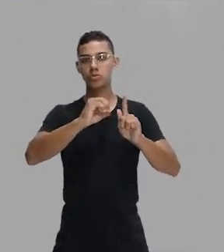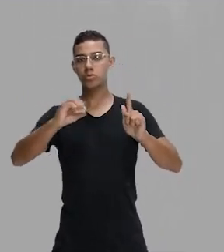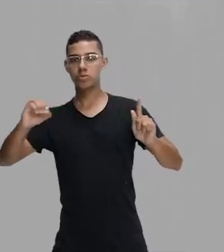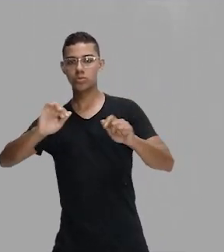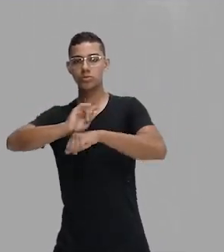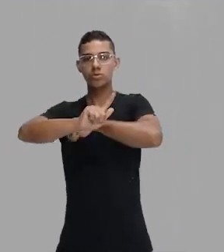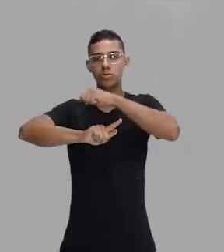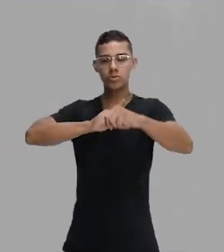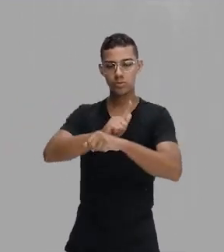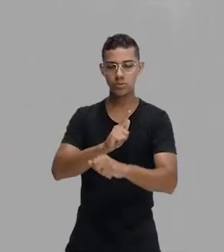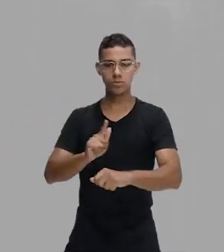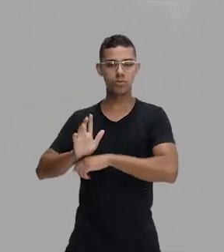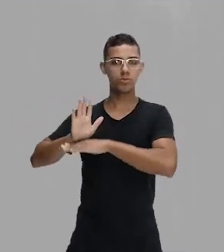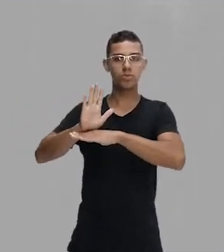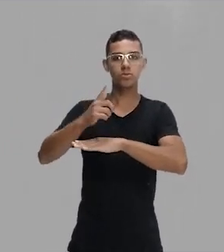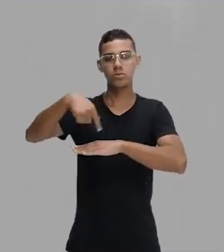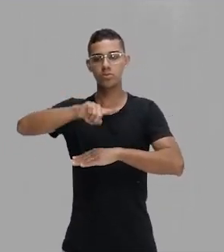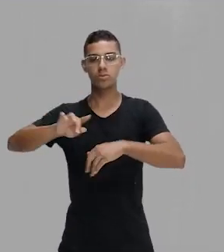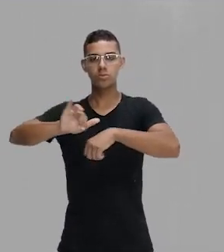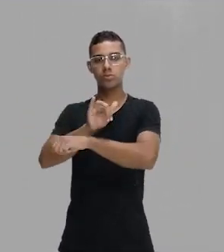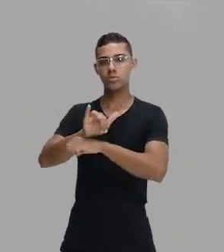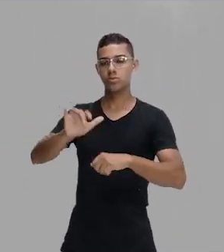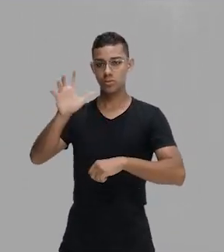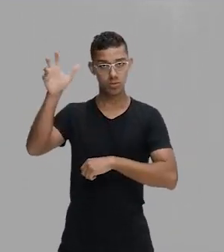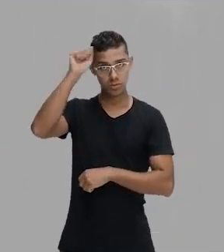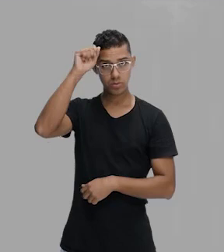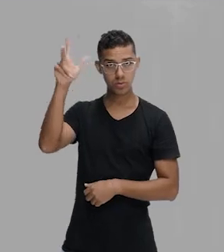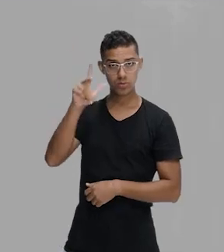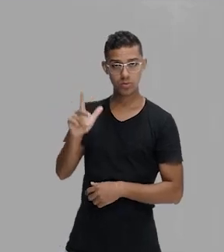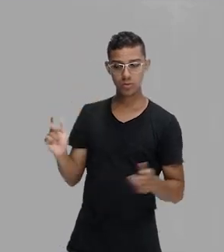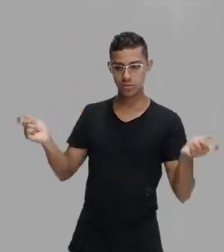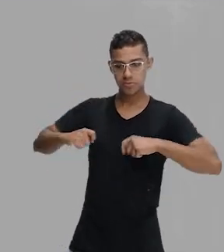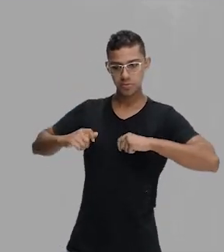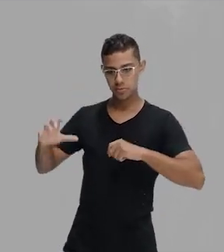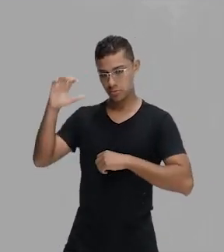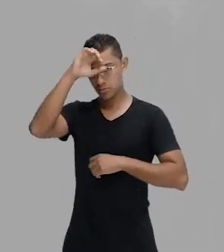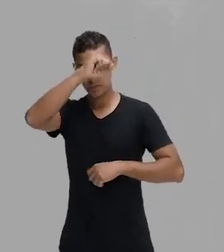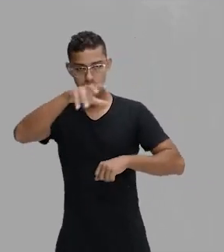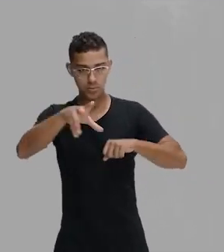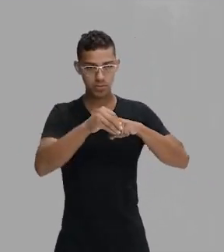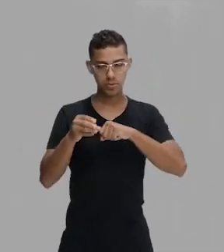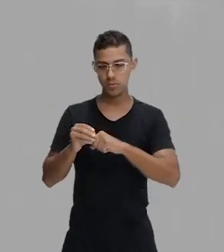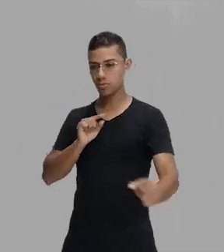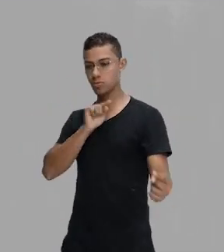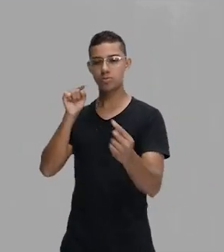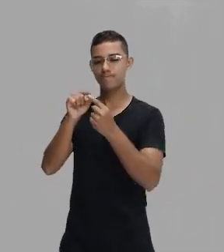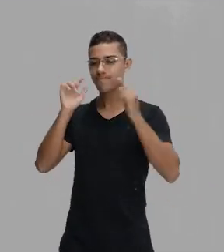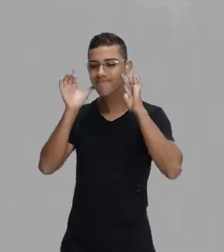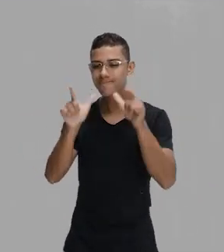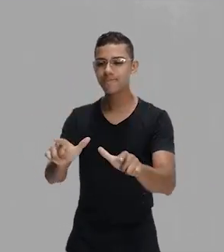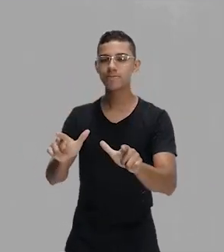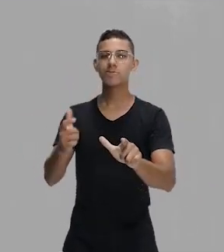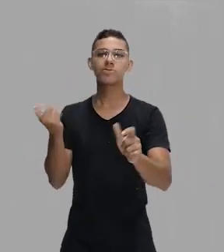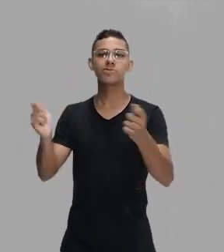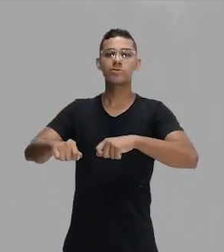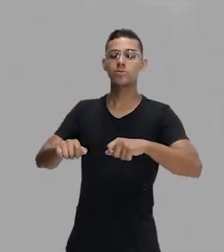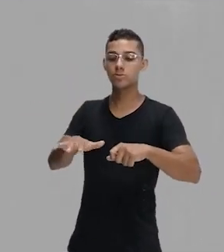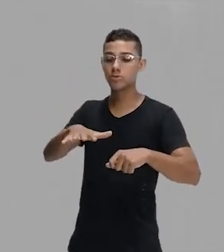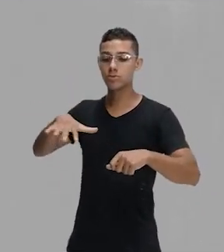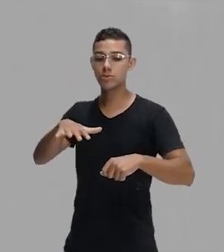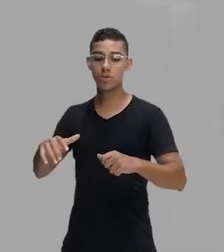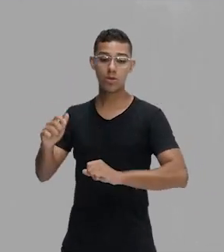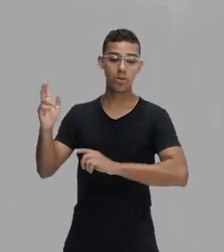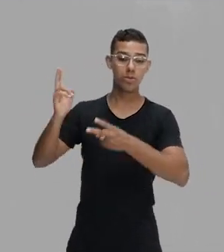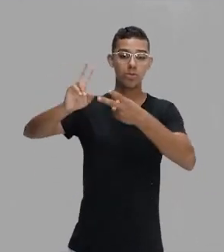para ajudar vocês a construírem mais conhecimentos e alcançarem seus objetivos. Bom, nós temos aqui o nosso projeto Fique em Casa, mas eu